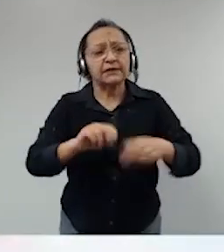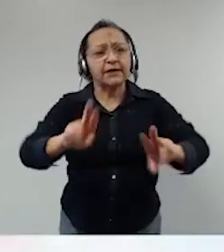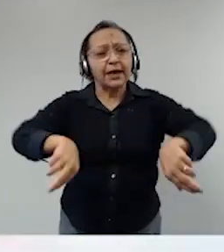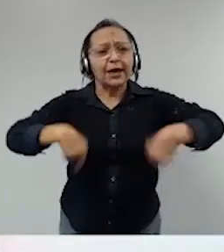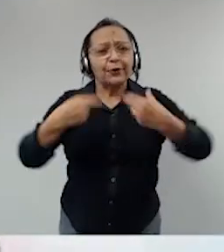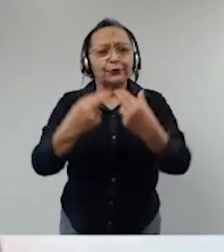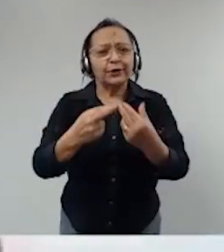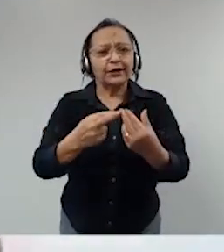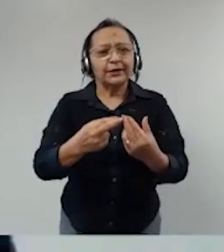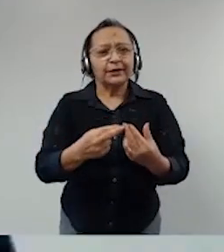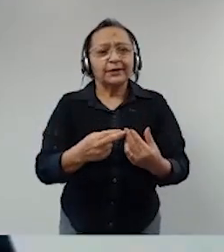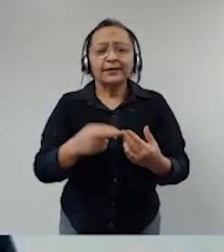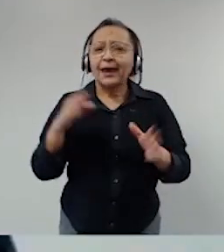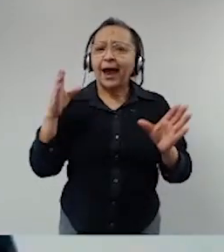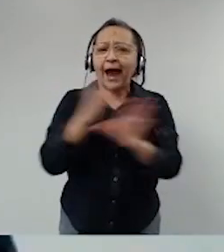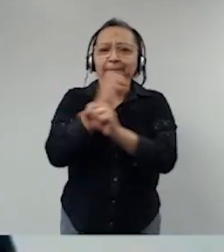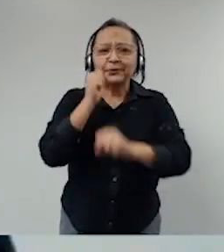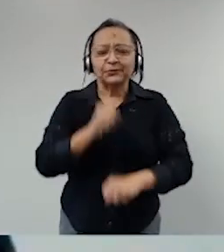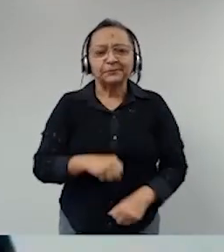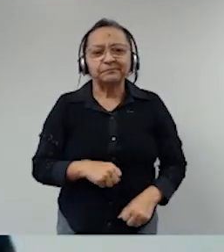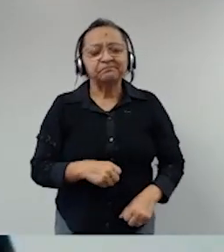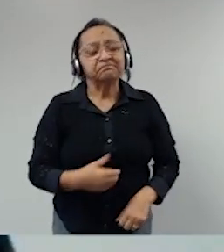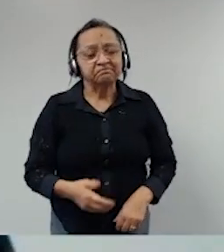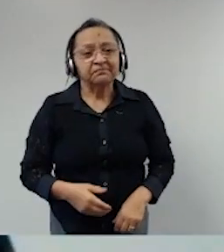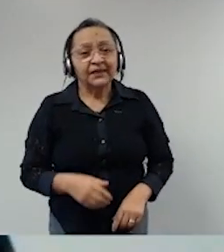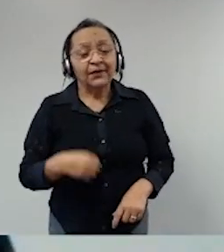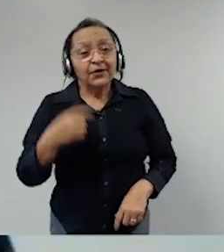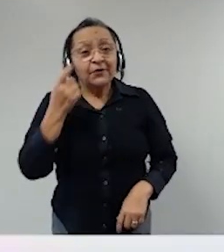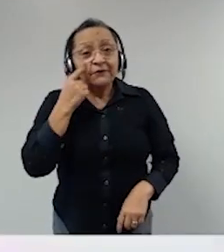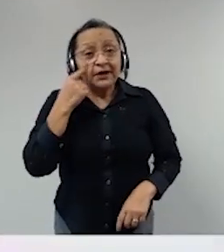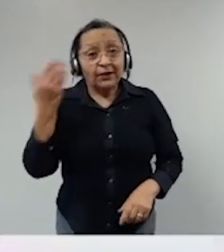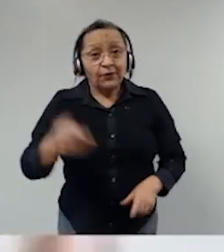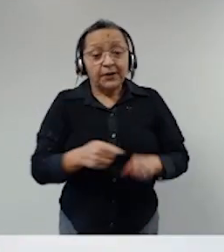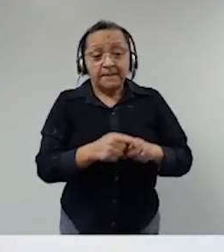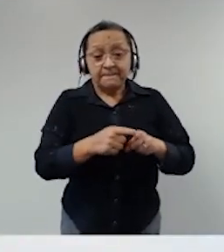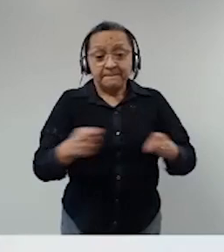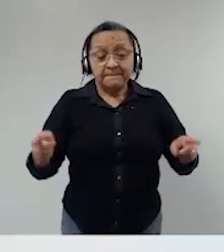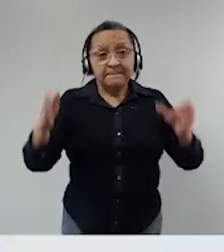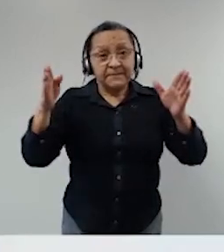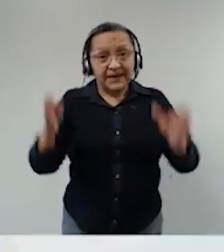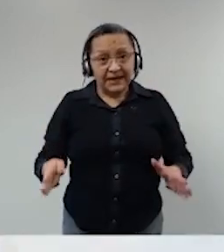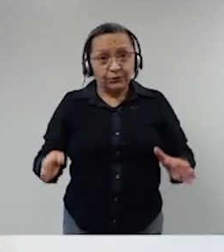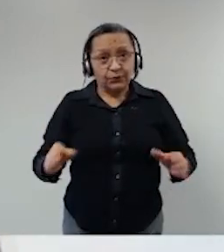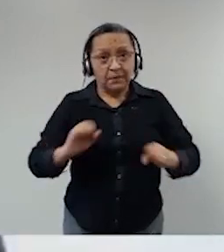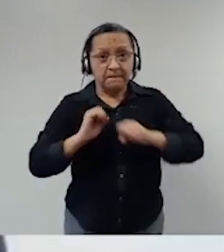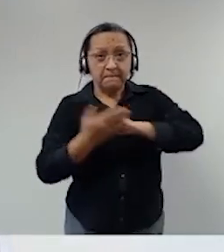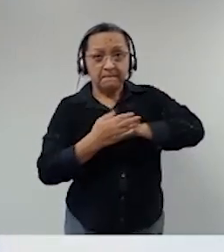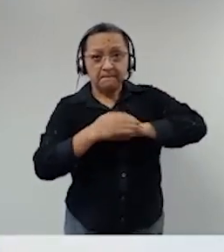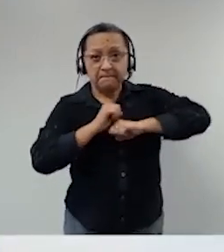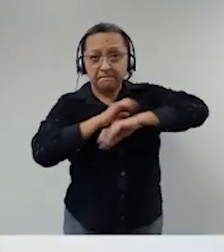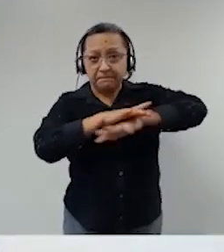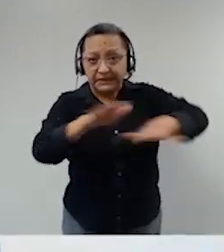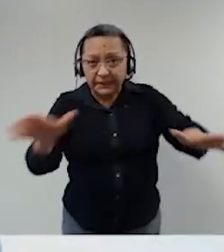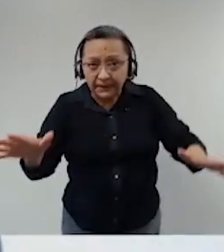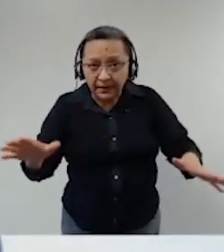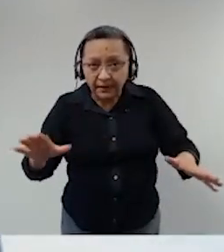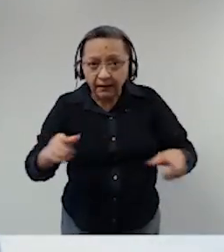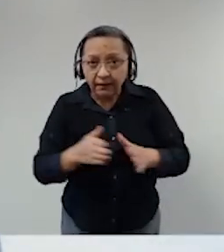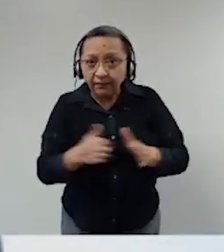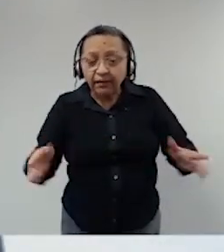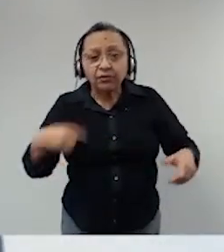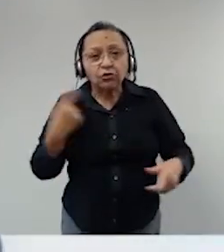rápida. Muito bem. Então, eu vejo assim que nesse período, todos nós nos reinventamos bastante. A ideia